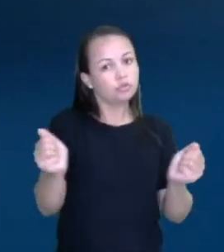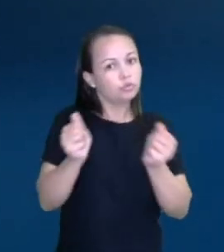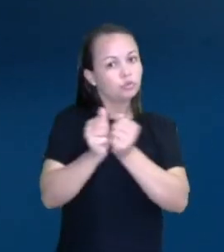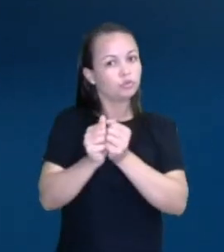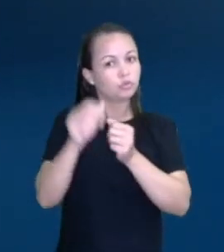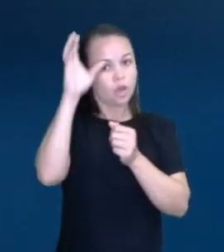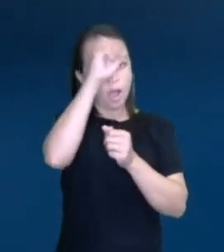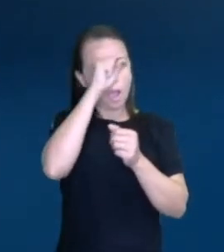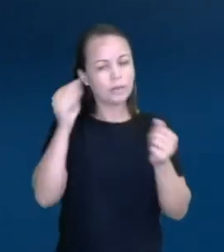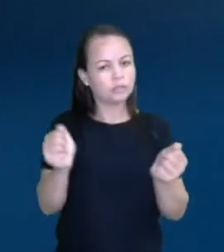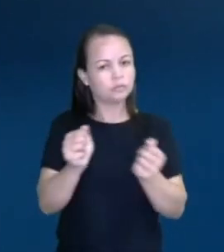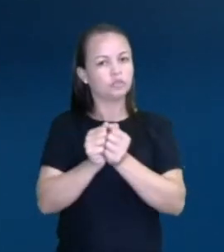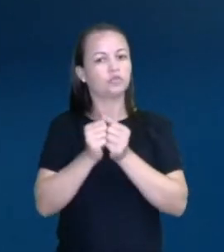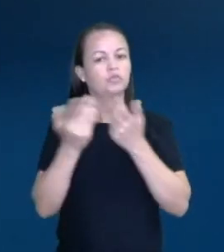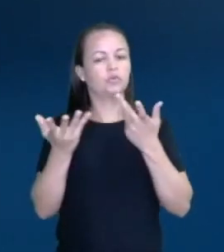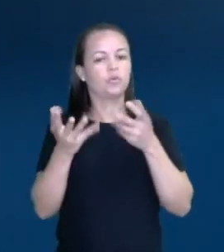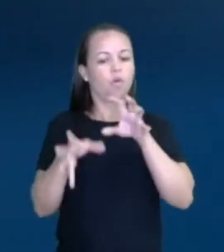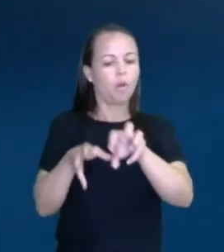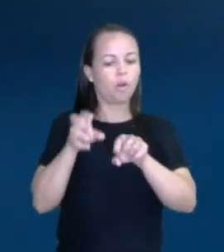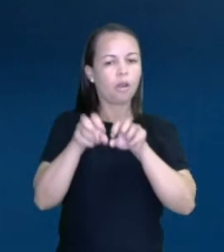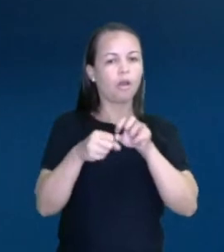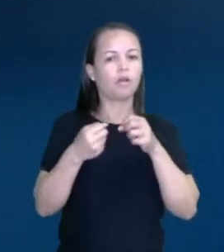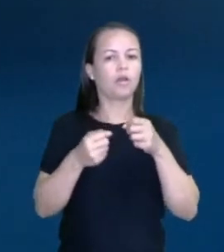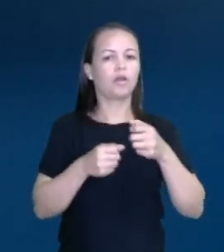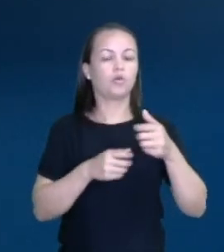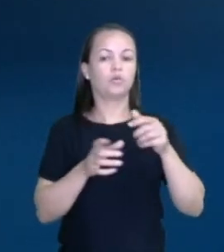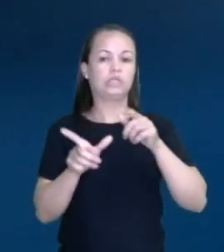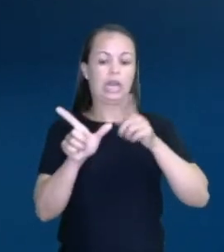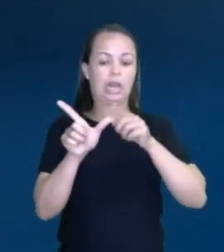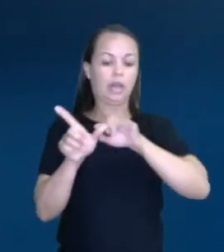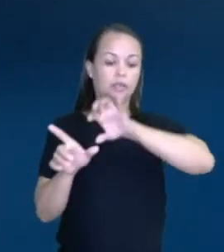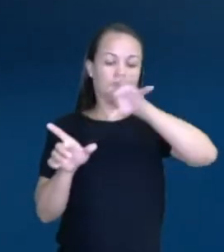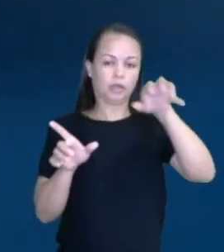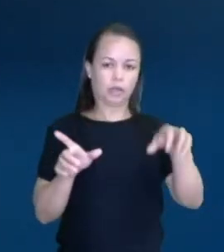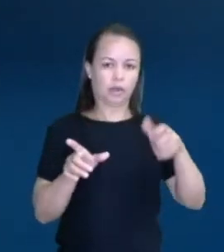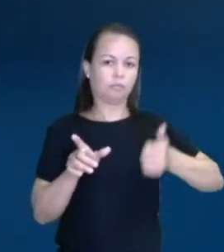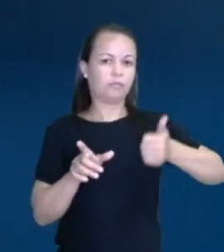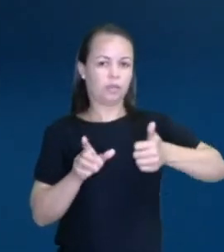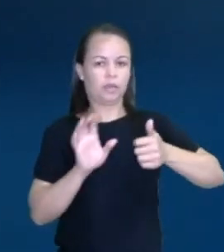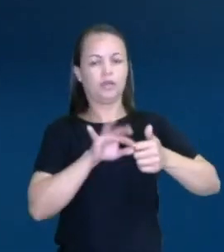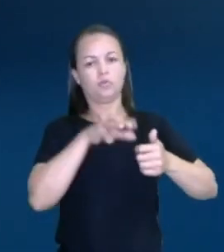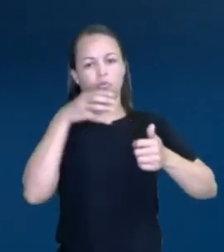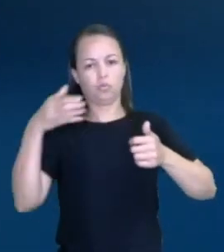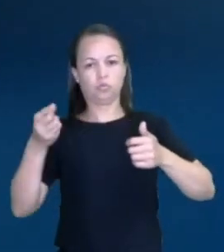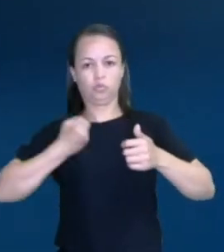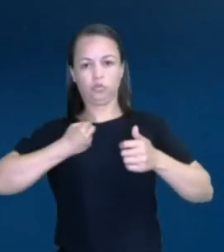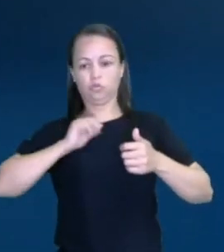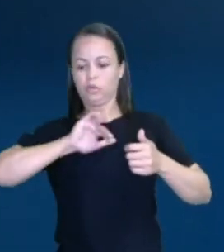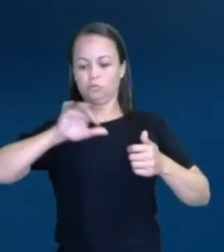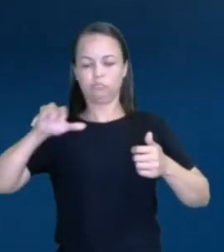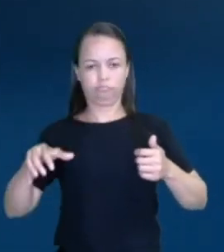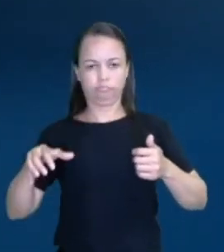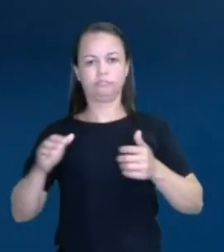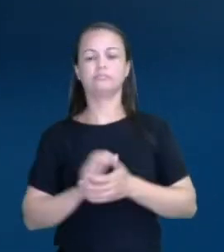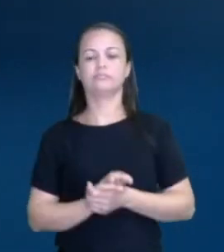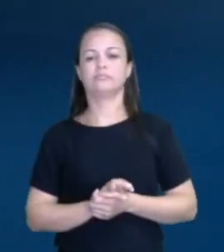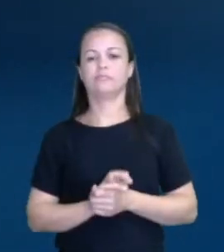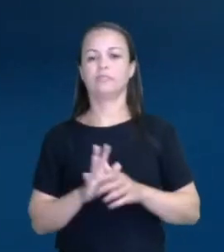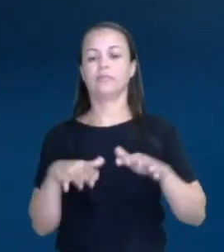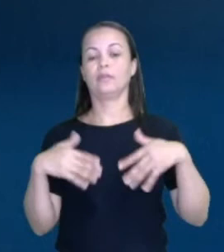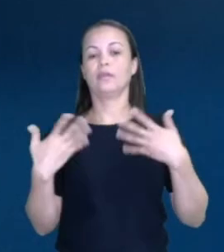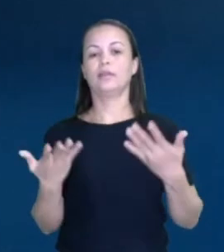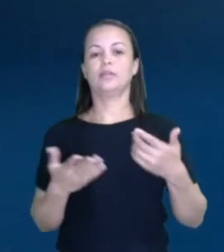comigo e coloca, pega os termos com letra e joga para frente que vai dar tudo certo. Então,